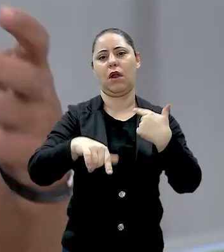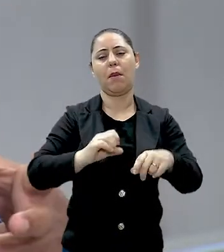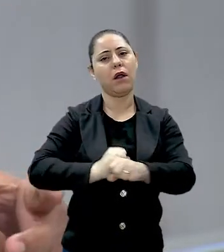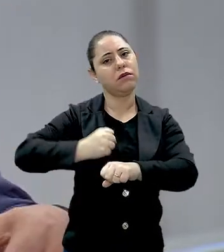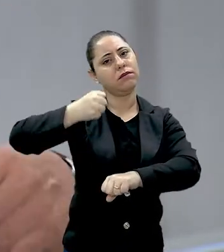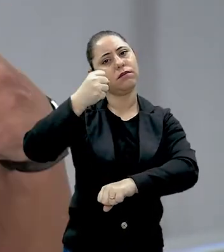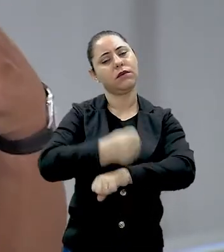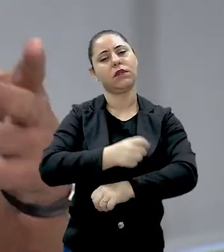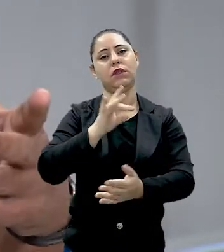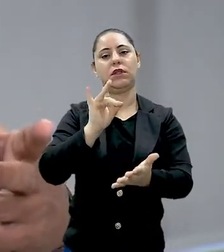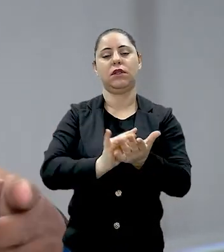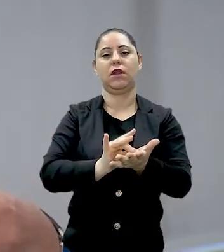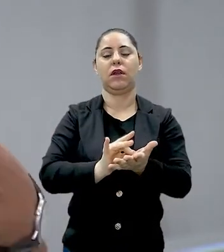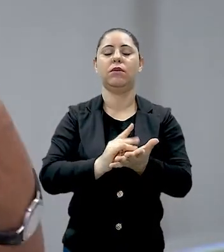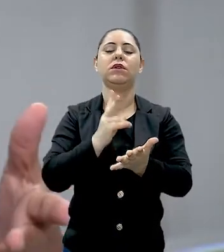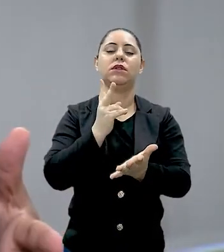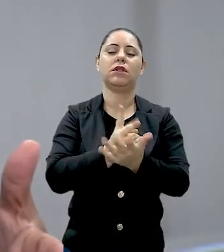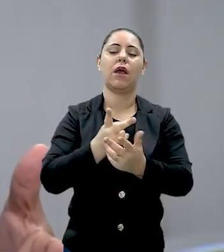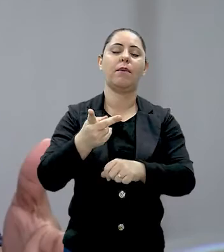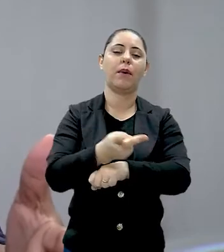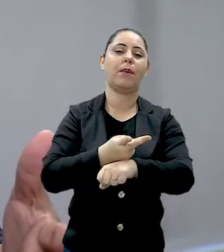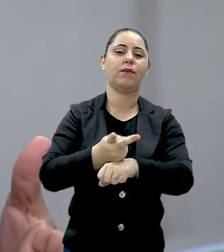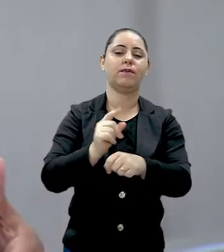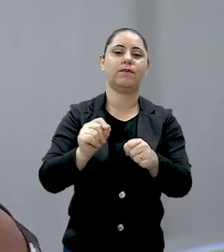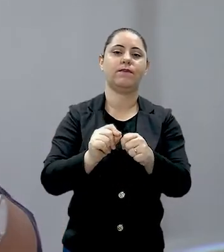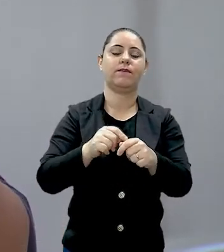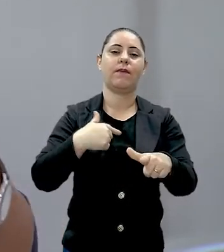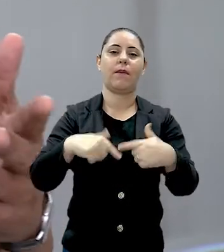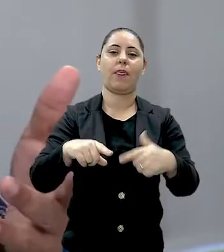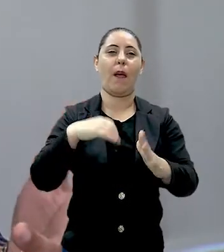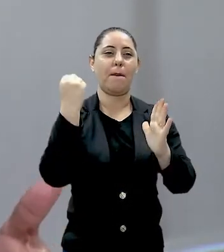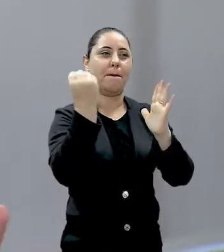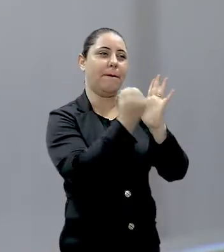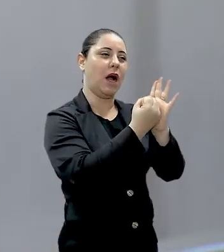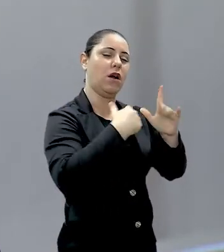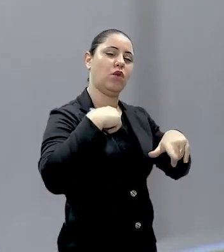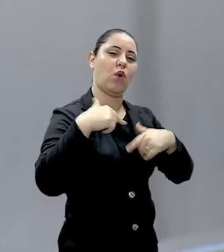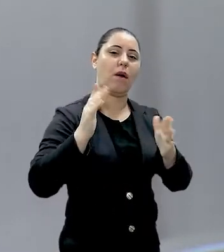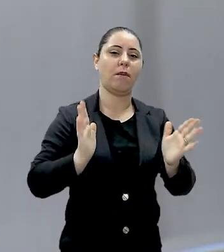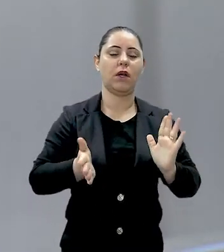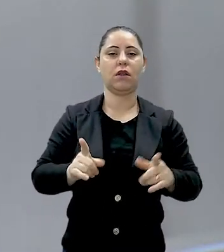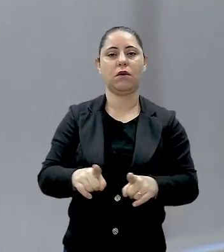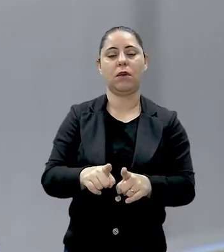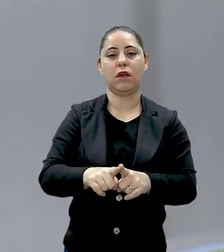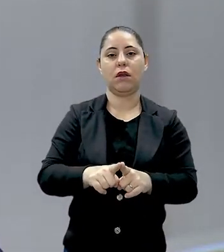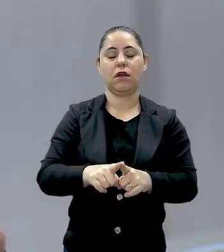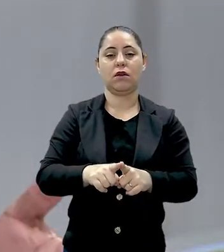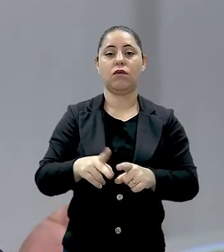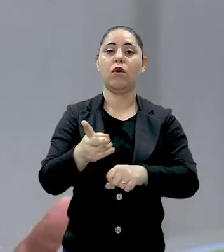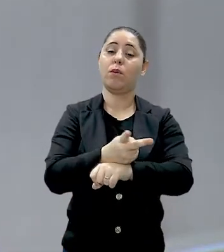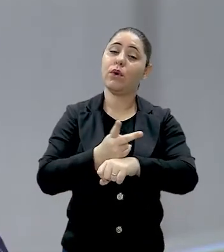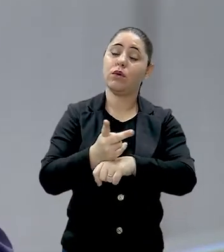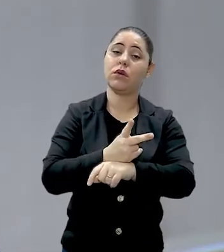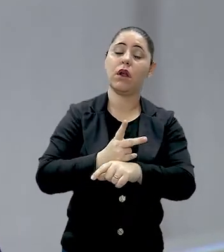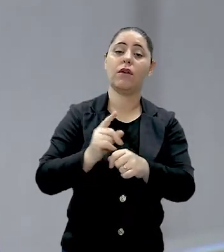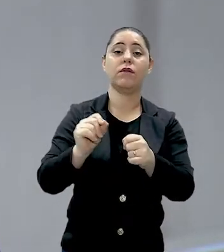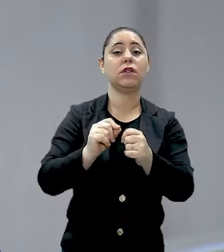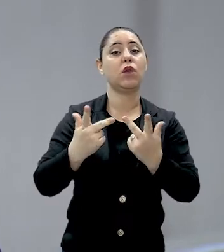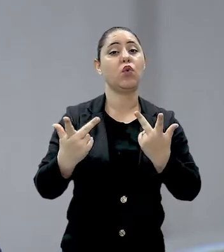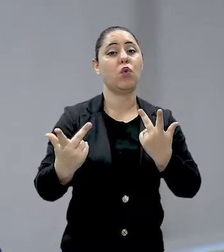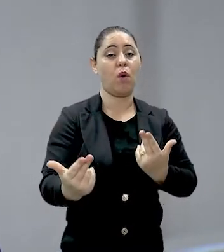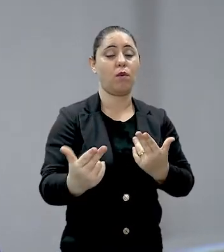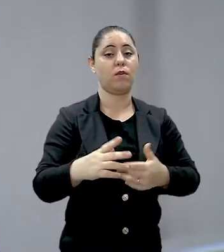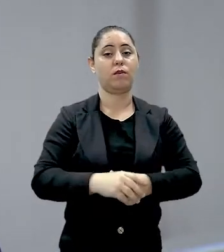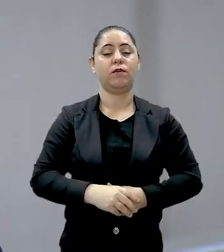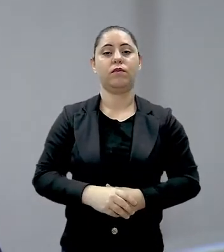com trabalho, com dedicação, e eu sempre procurei fazer dessa maneira, eu acho que isso é até uma marca do nosso mandato e vou buscar fazer novamente